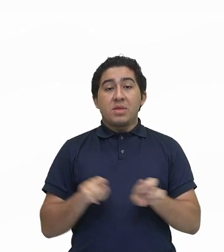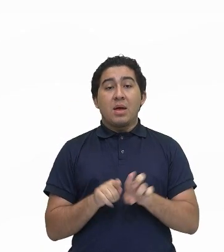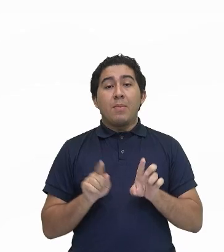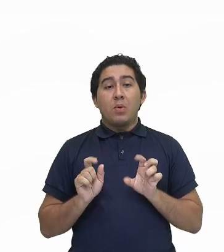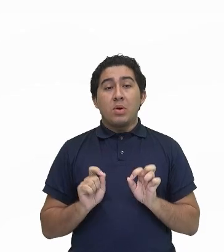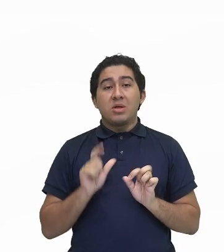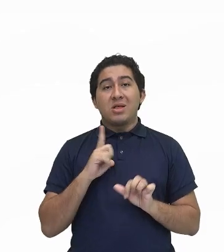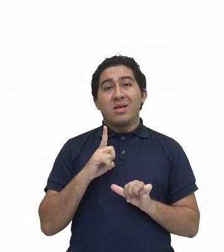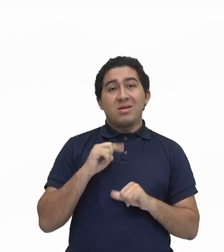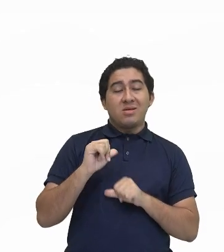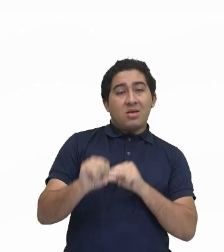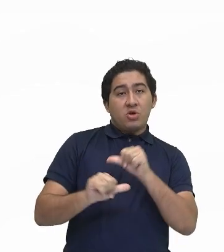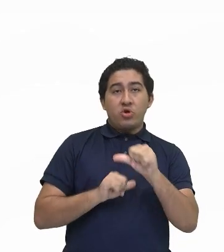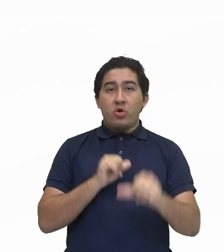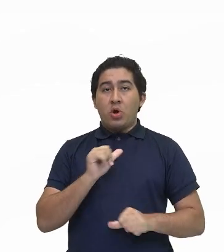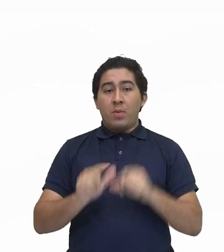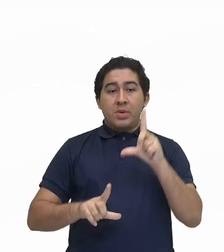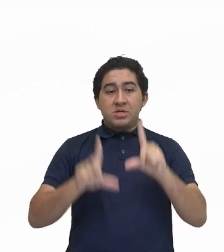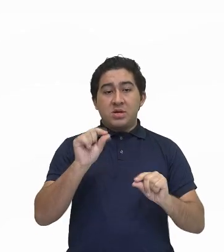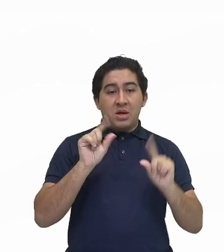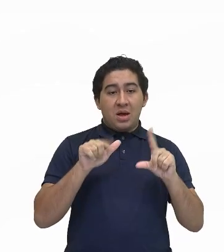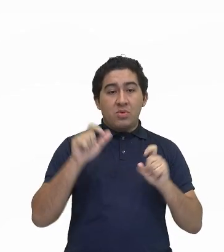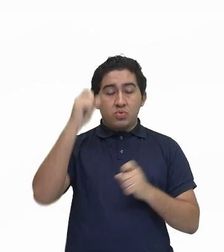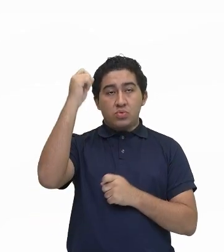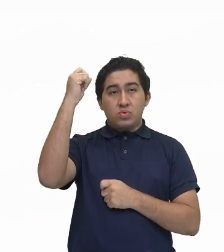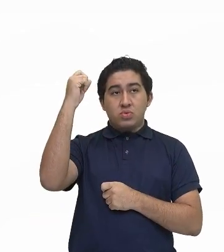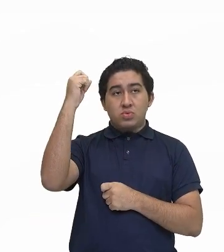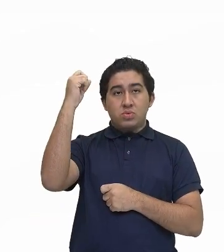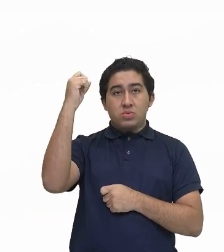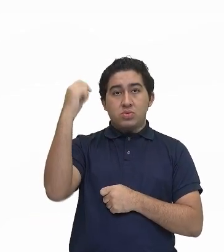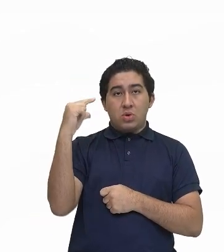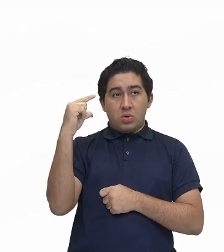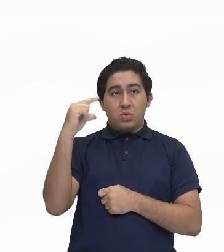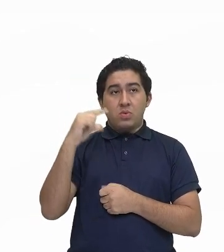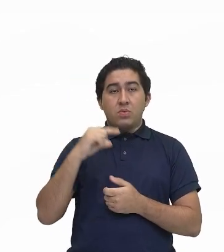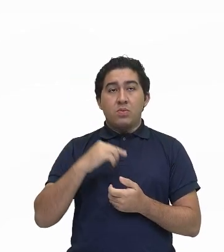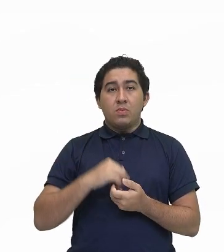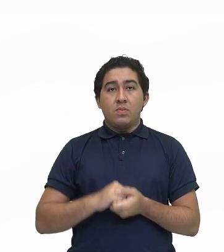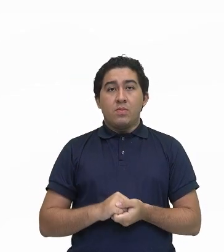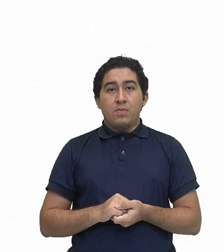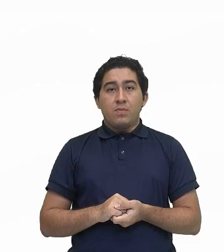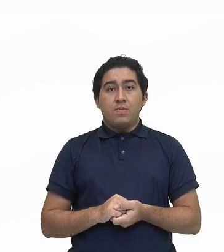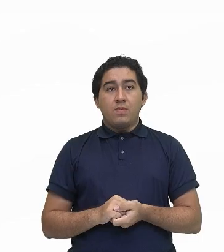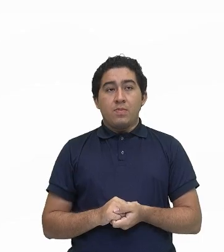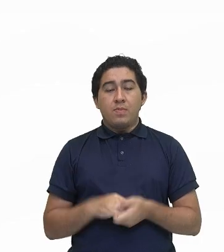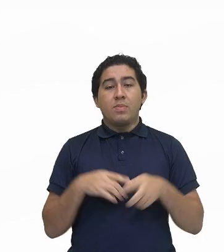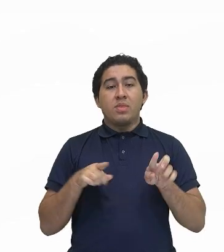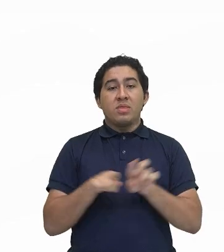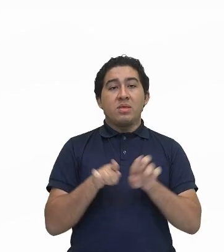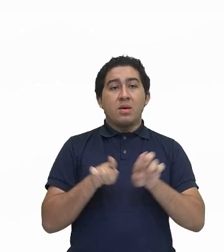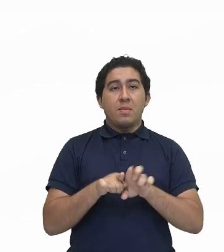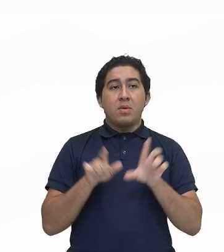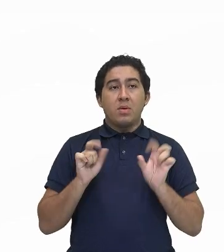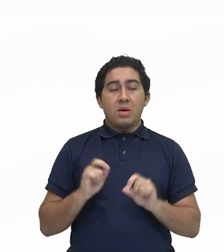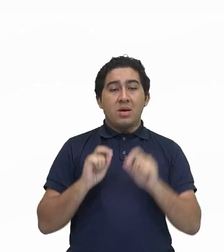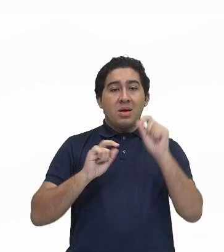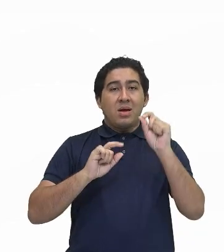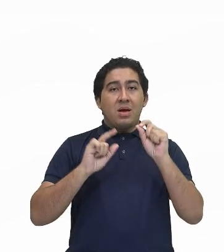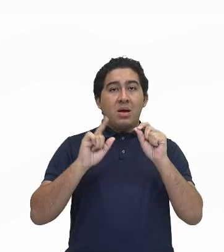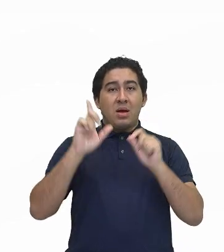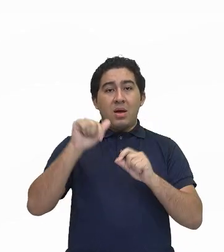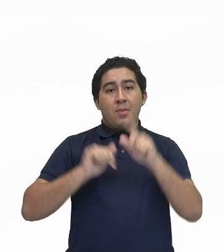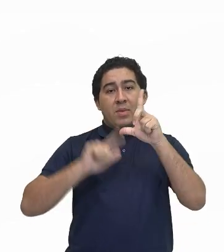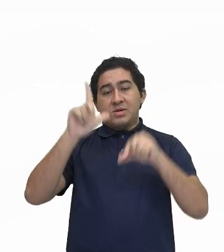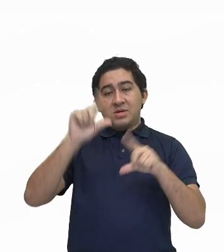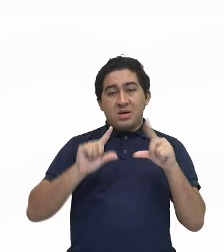vimos, temos uma estrela, que é o Sol. Aí você tem que o ciclo de vida das estrelas é uma